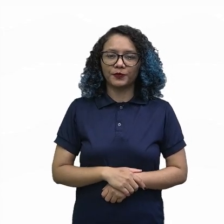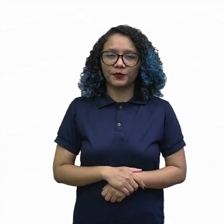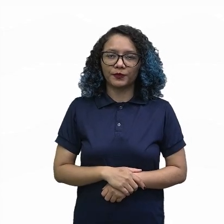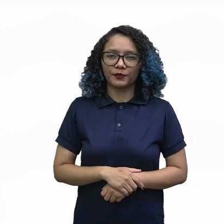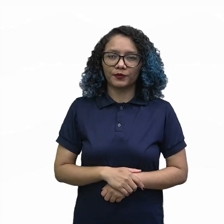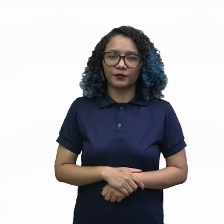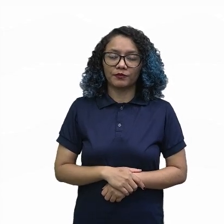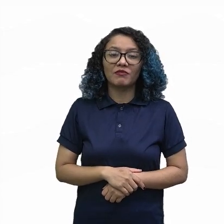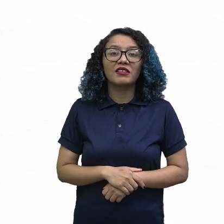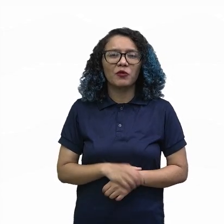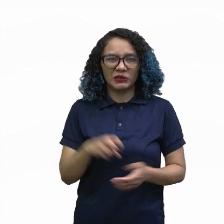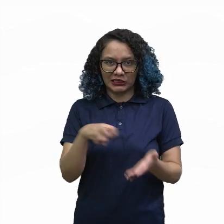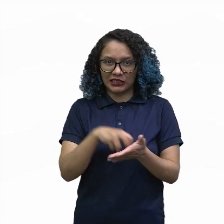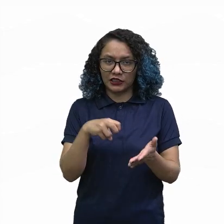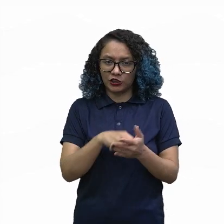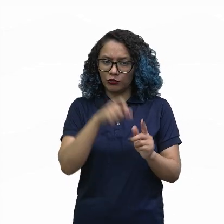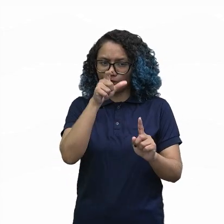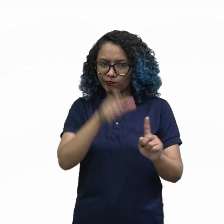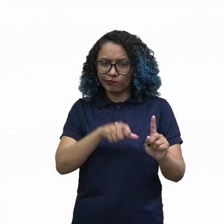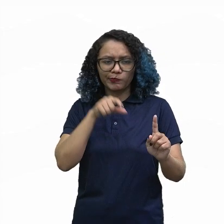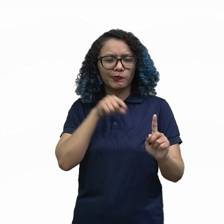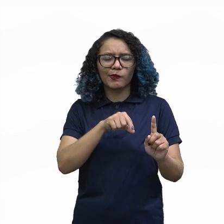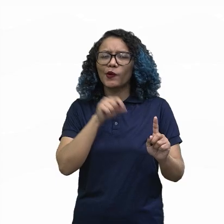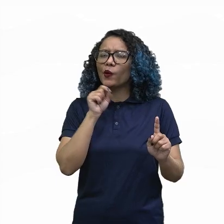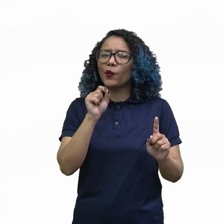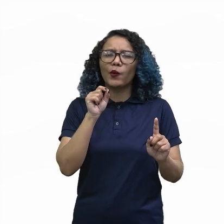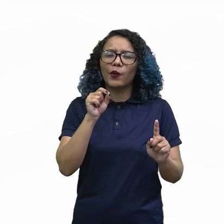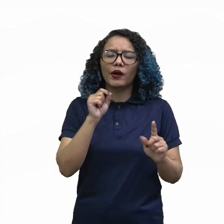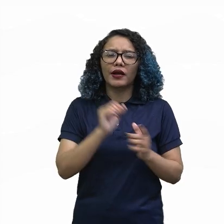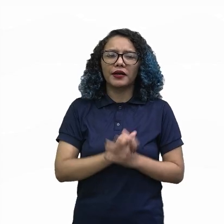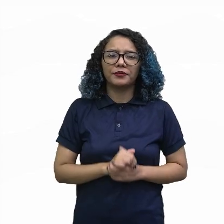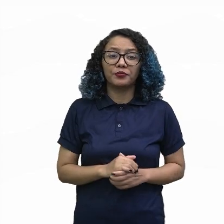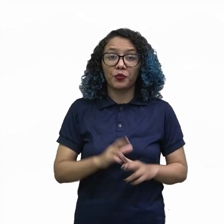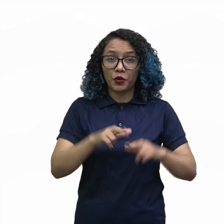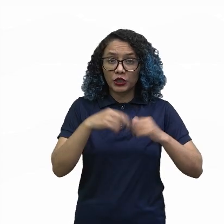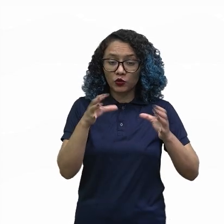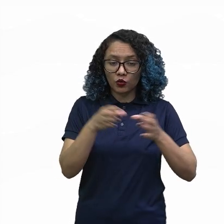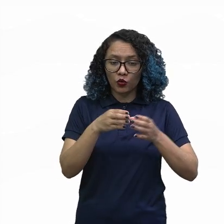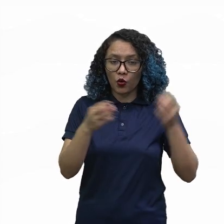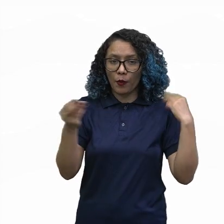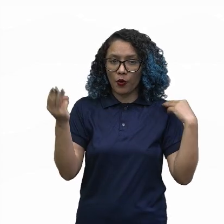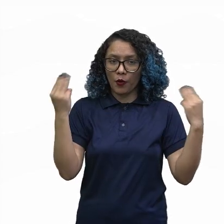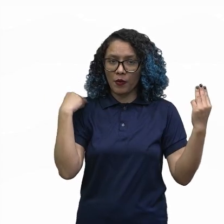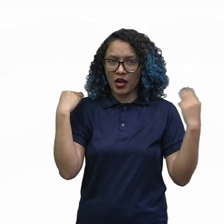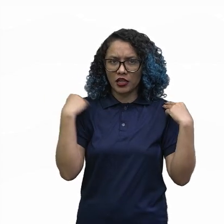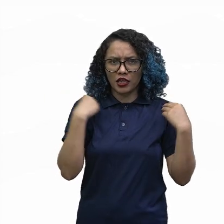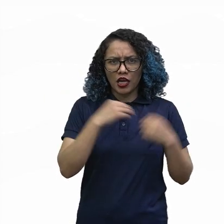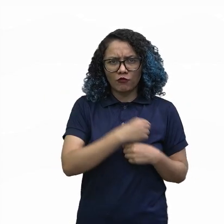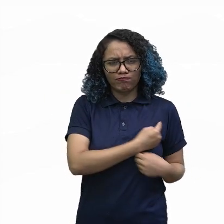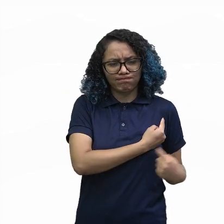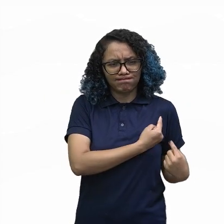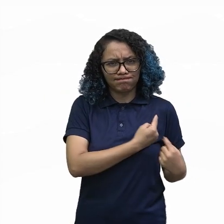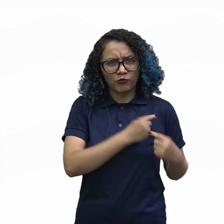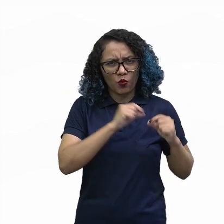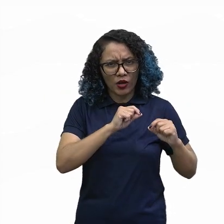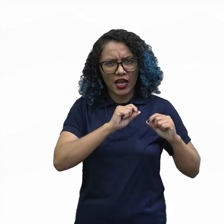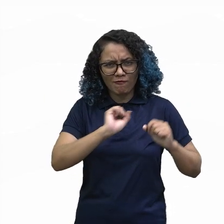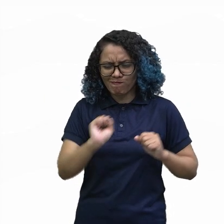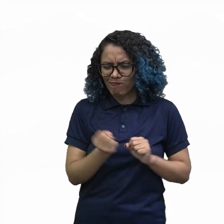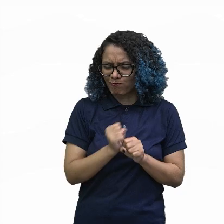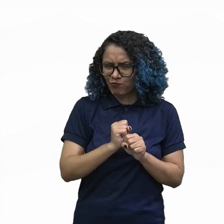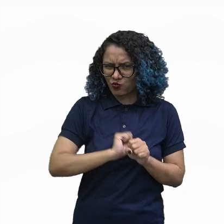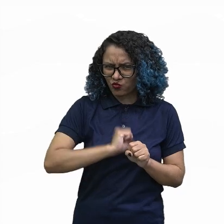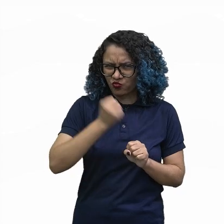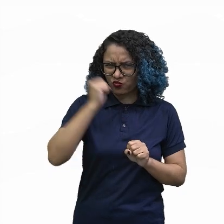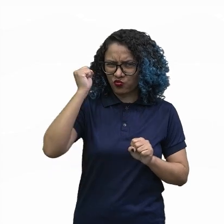Esse castigo que foi aplicado a Marcelino, ele vai fazer com que os marujos se rebelem, tomem o controle das embarcações da